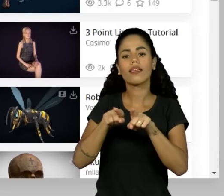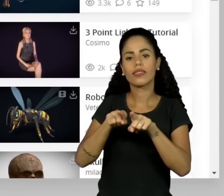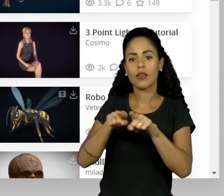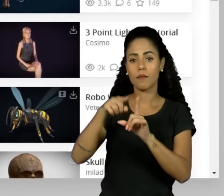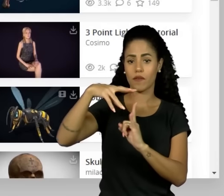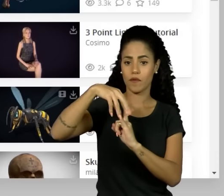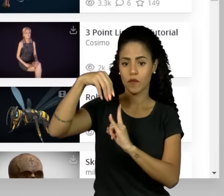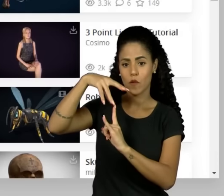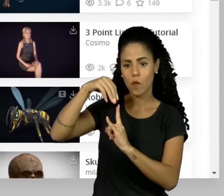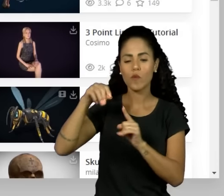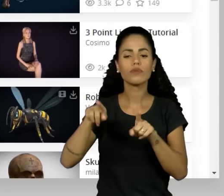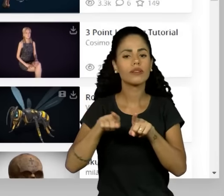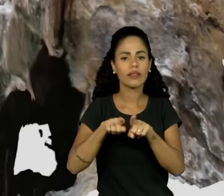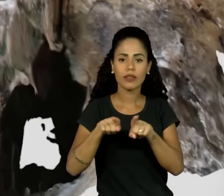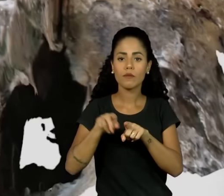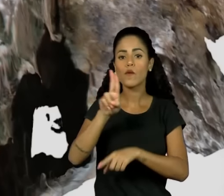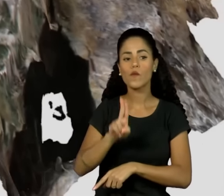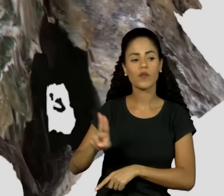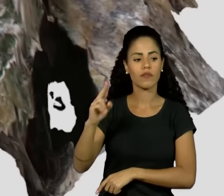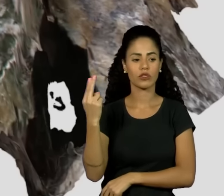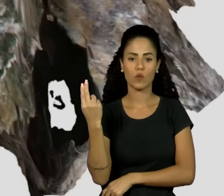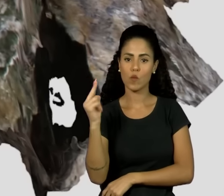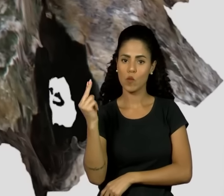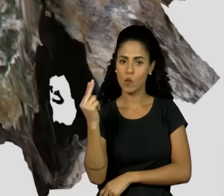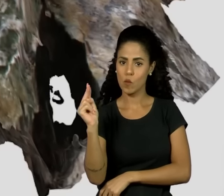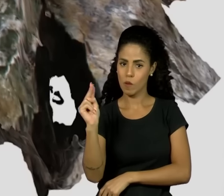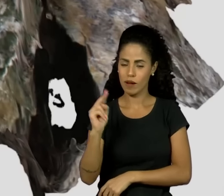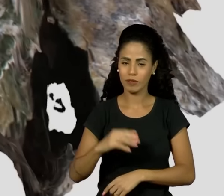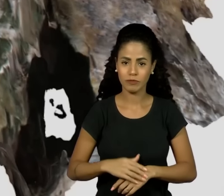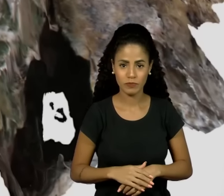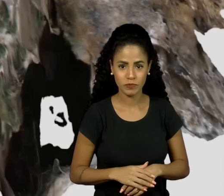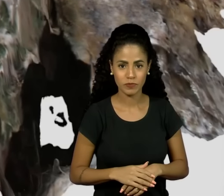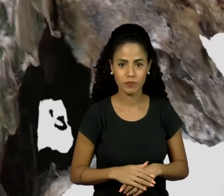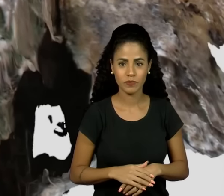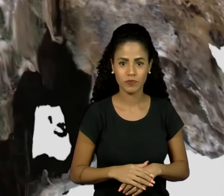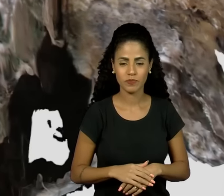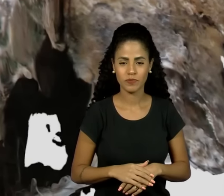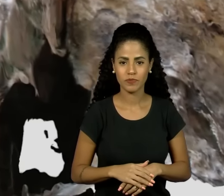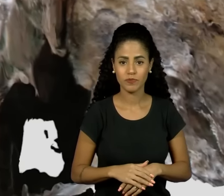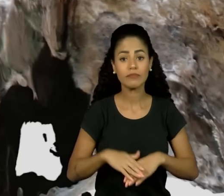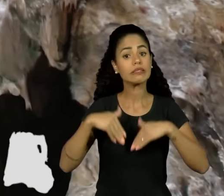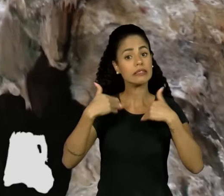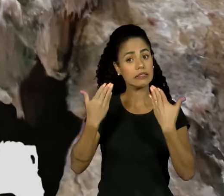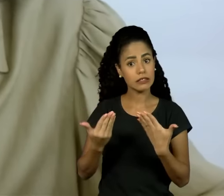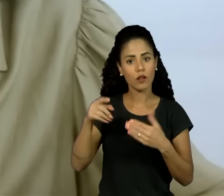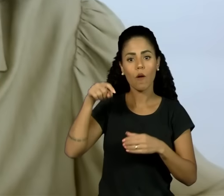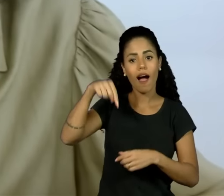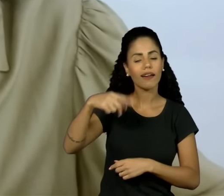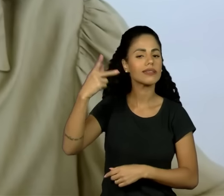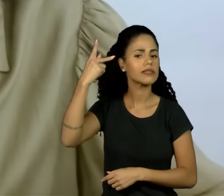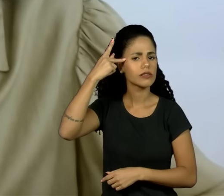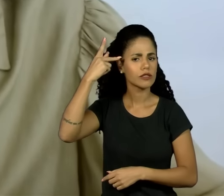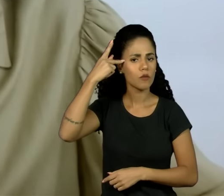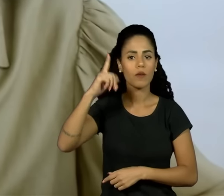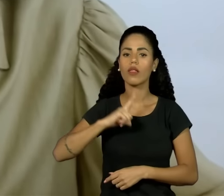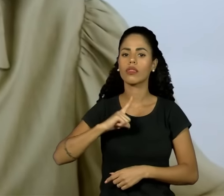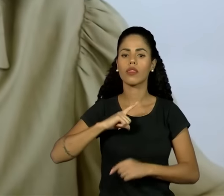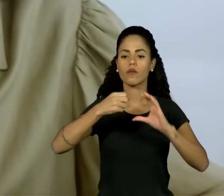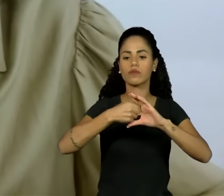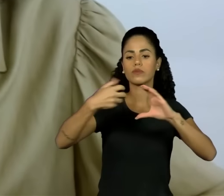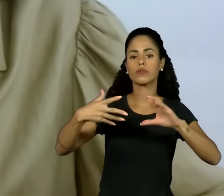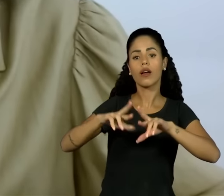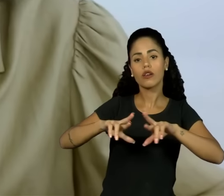Fiocruz e a Universidade da República do Uruguai. os sítios do estado de São Paulo, eles são uma característica, eles